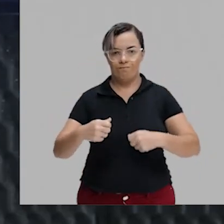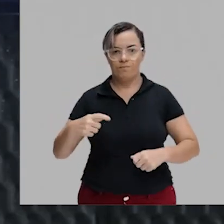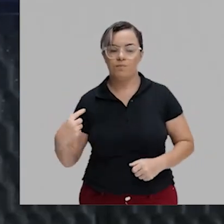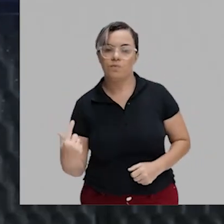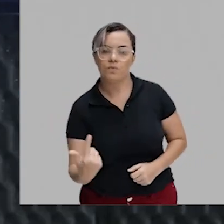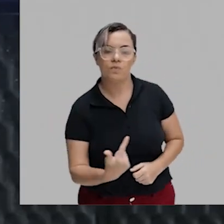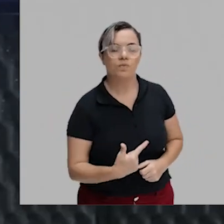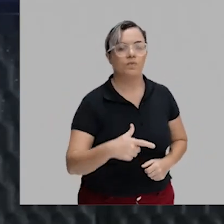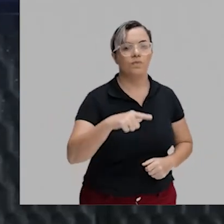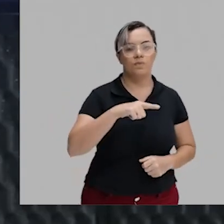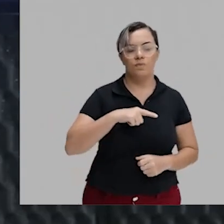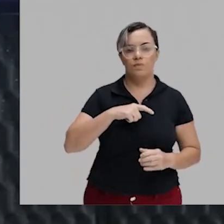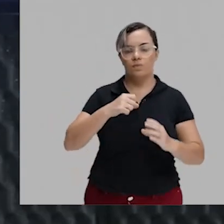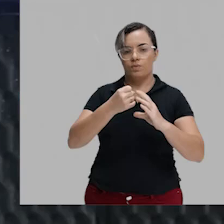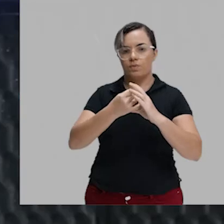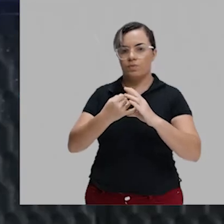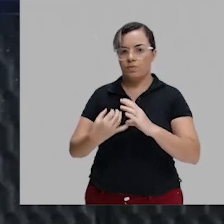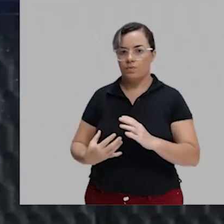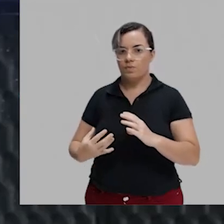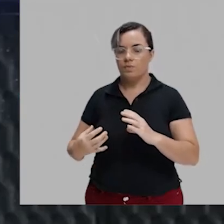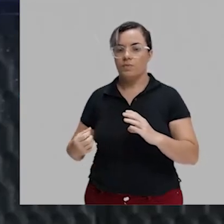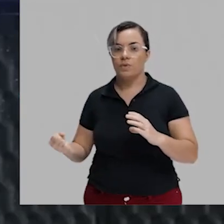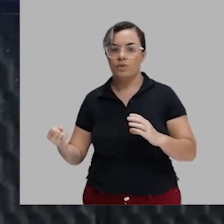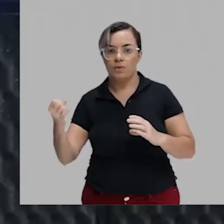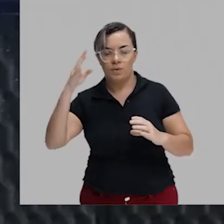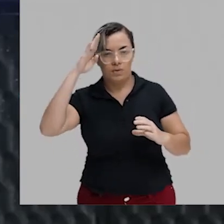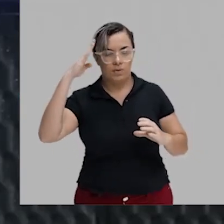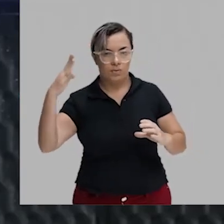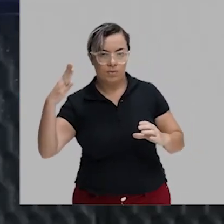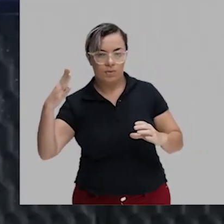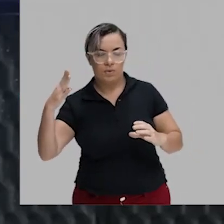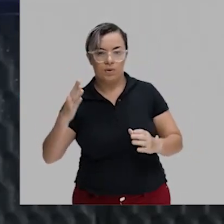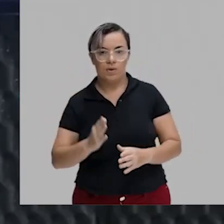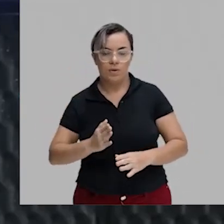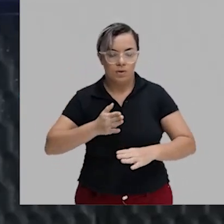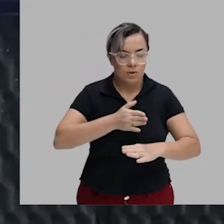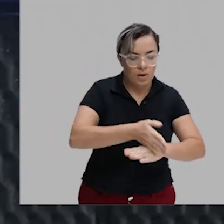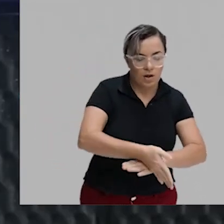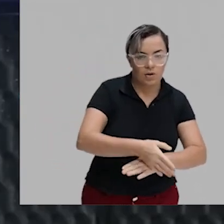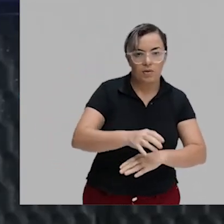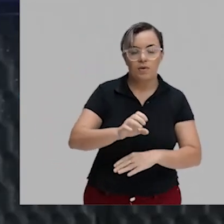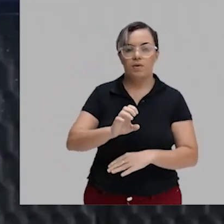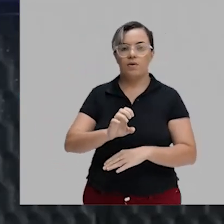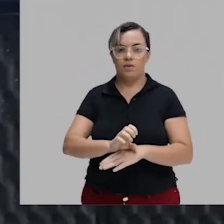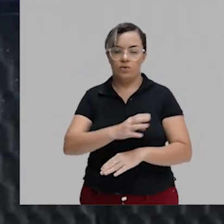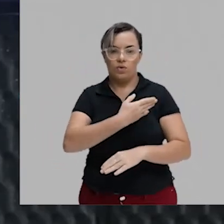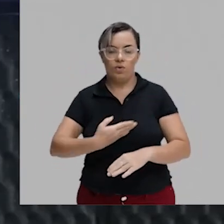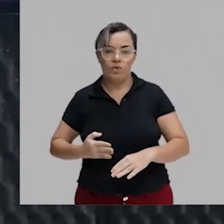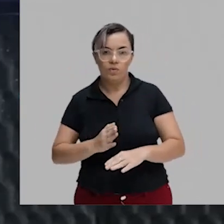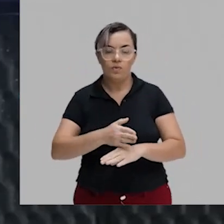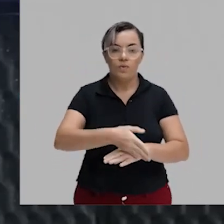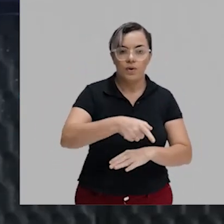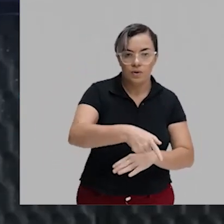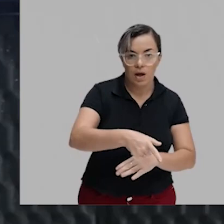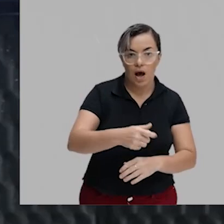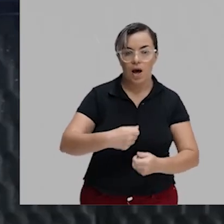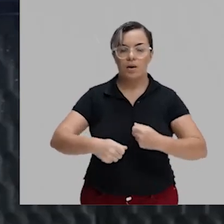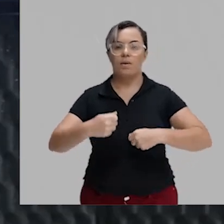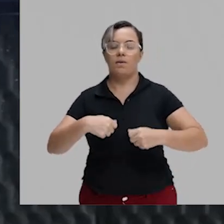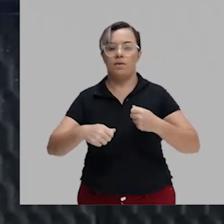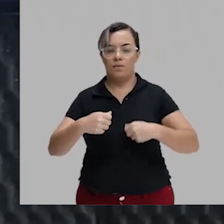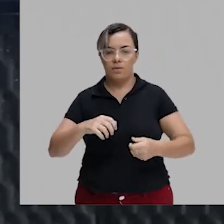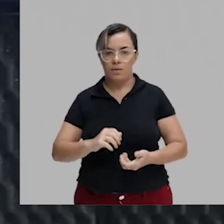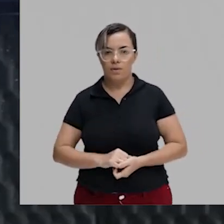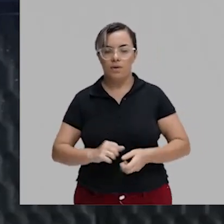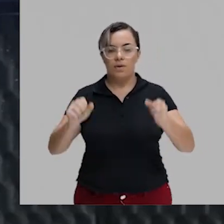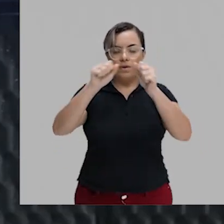teremos como uma das características fundamentais a intervenção estatal na economia. O